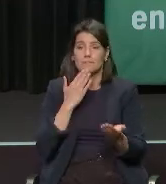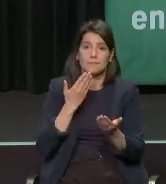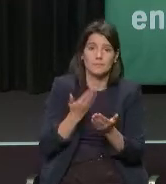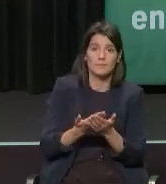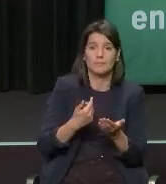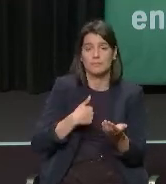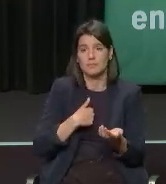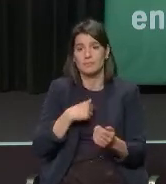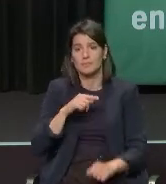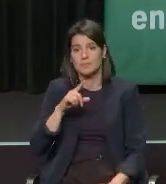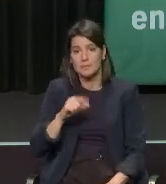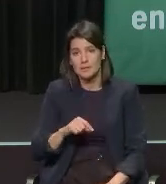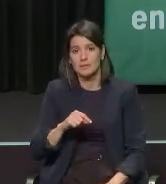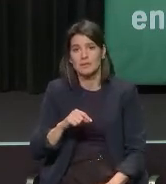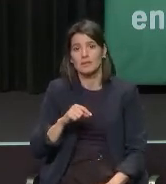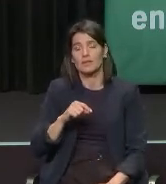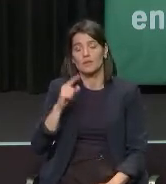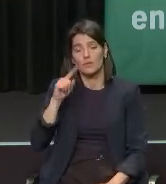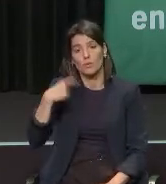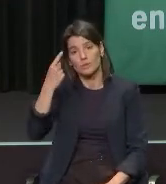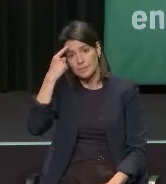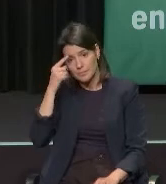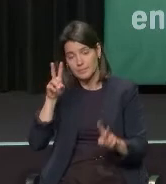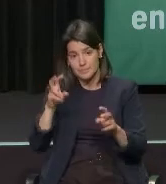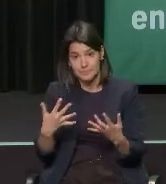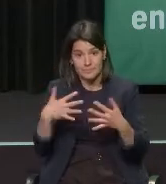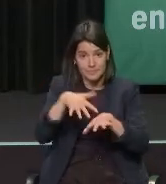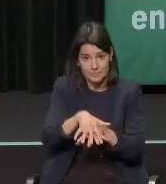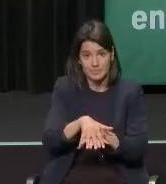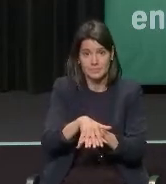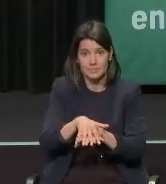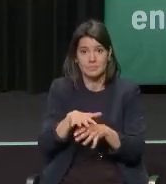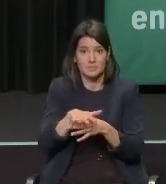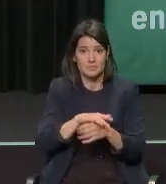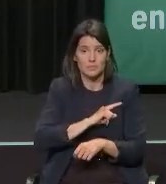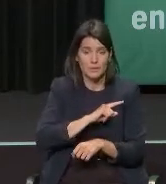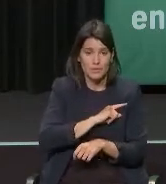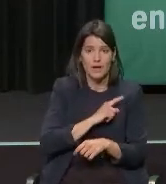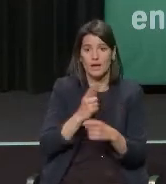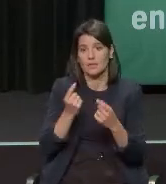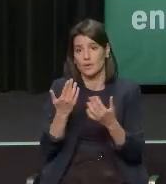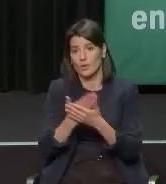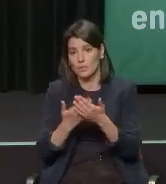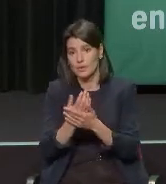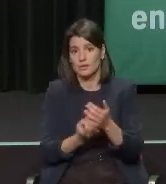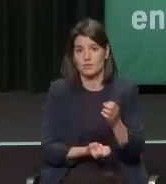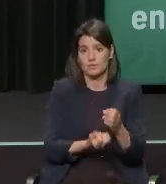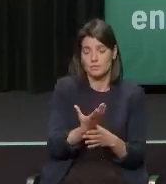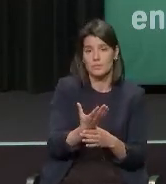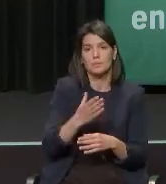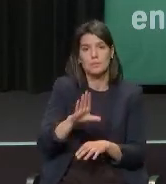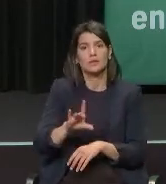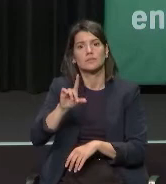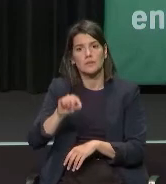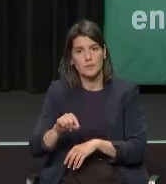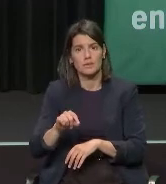leva-me também a outro aspecto da integração, que é a integração, portanto, com o setor privado, com a economia produtiva, mas